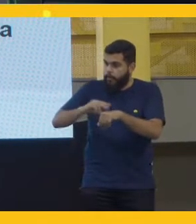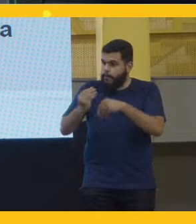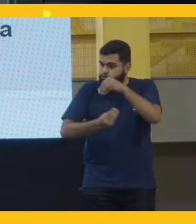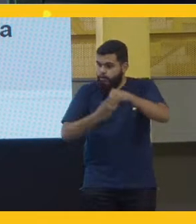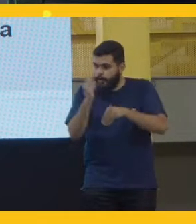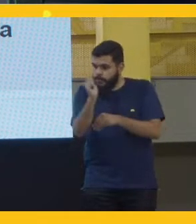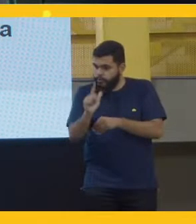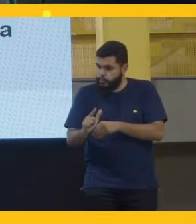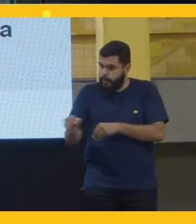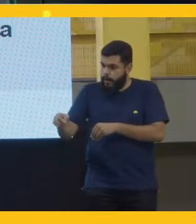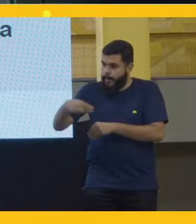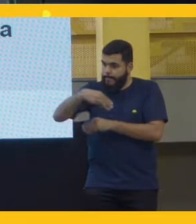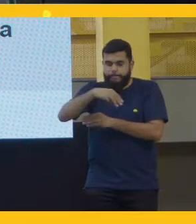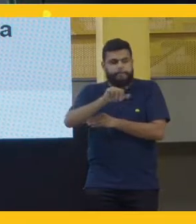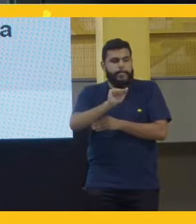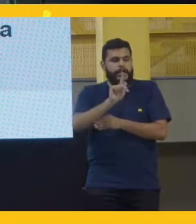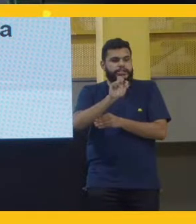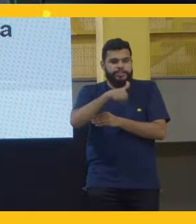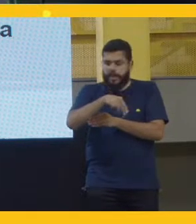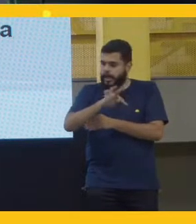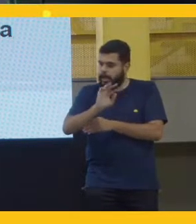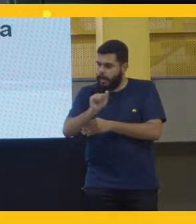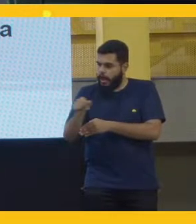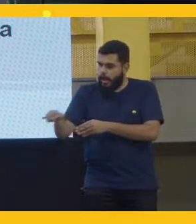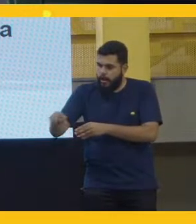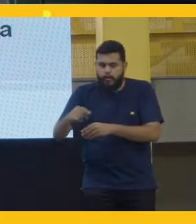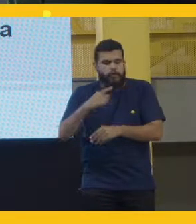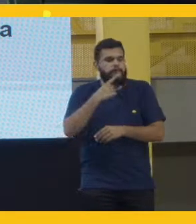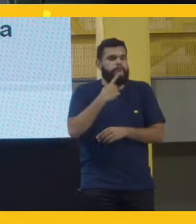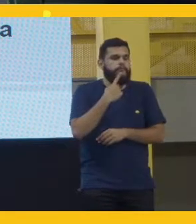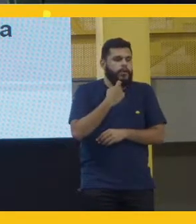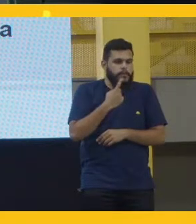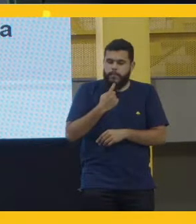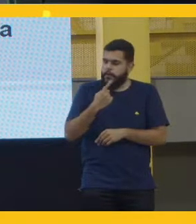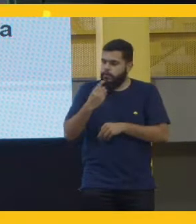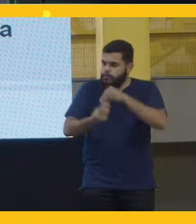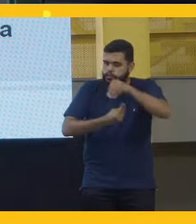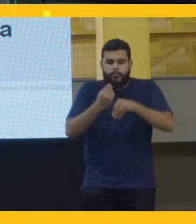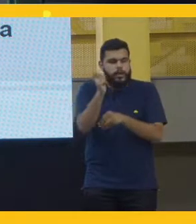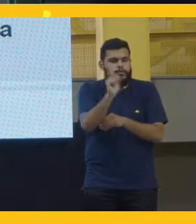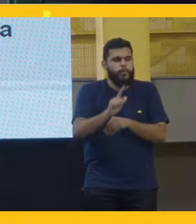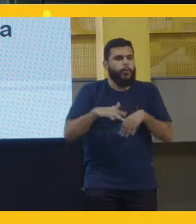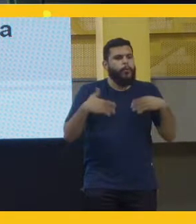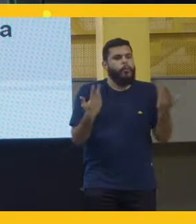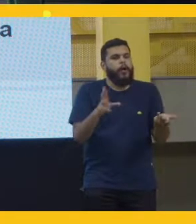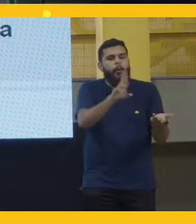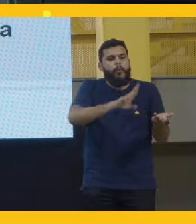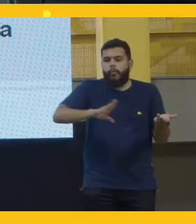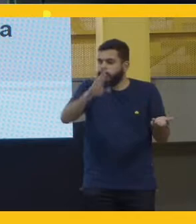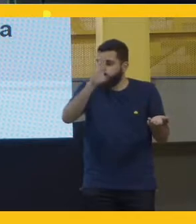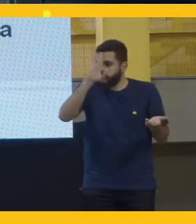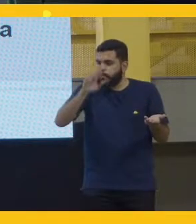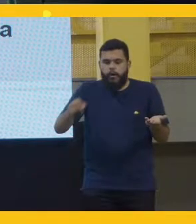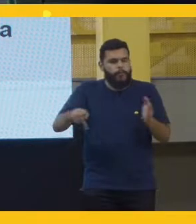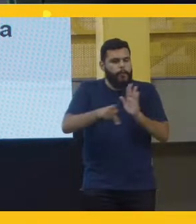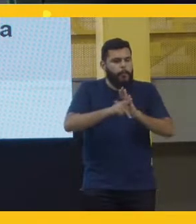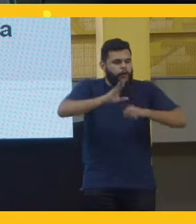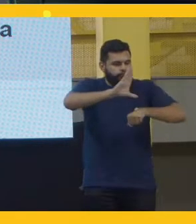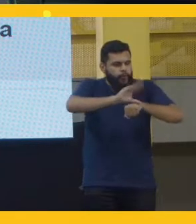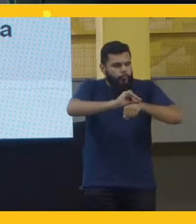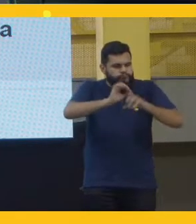magenta, que é o vermelho mais o azul. Na situação descrita, qual deve ser o filtro utilizado para a fotografia